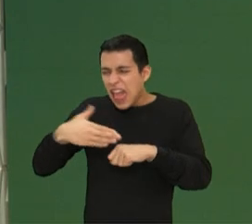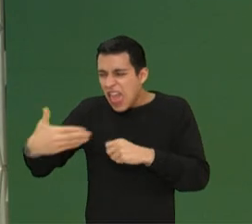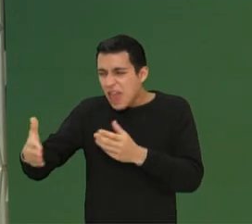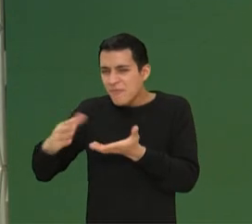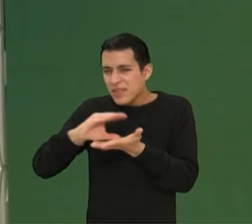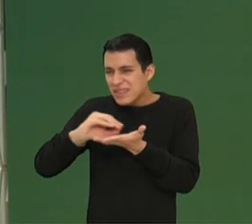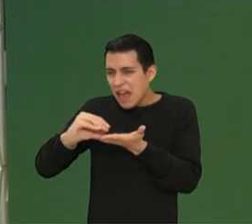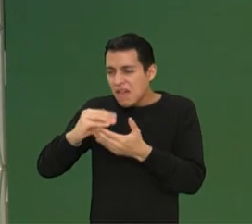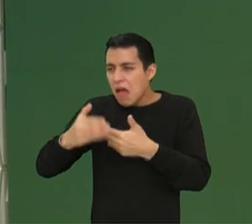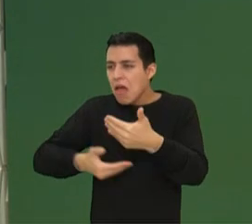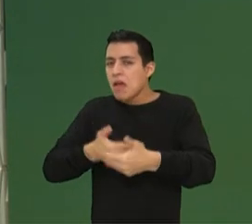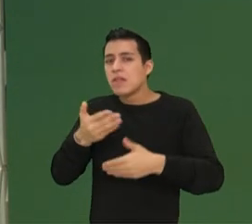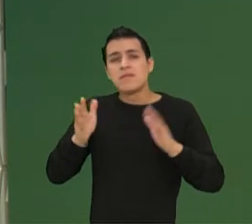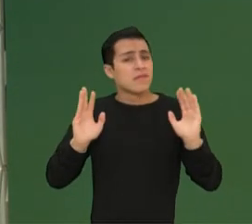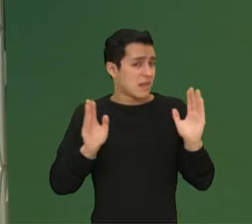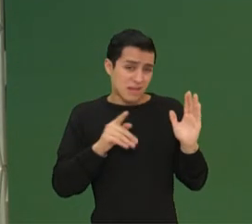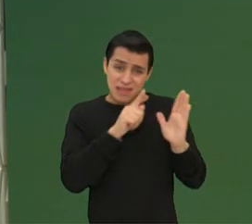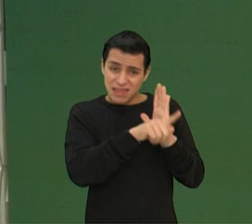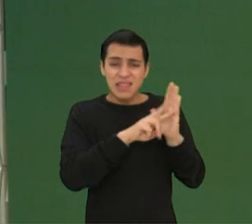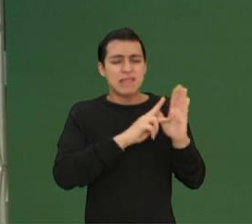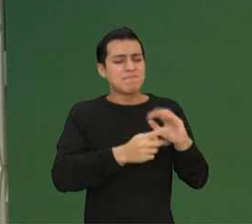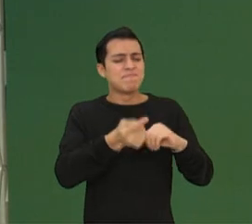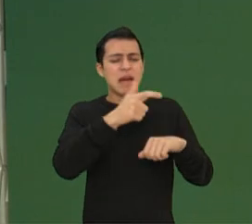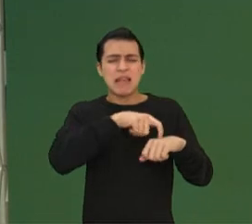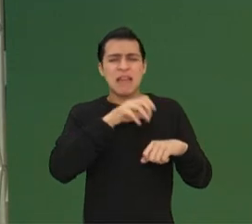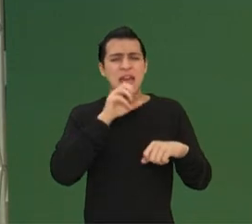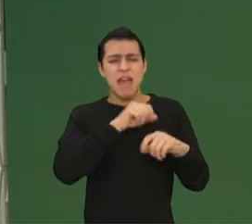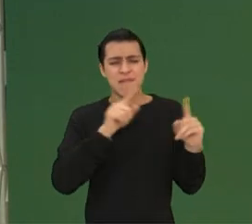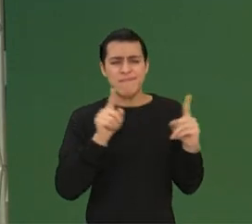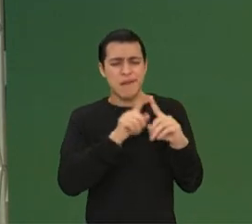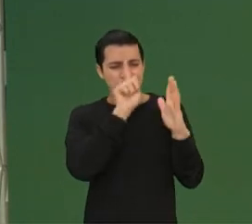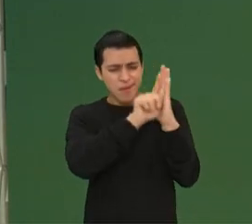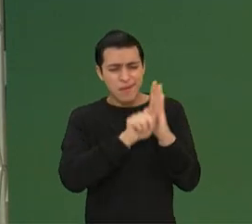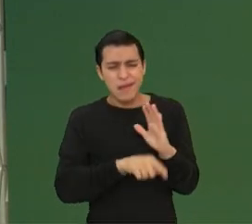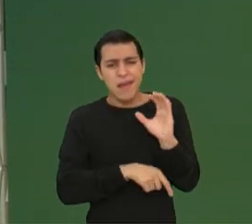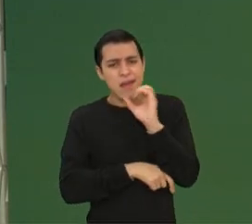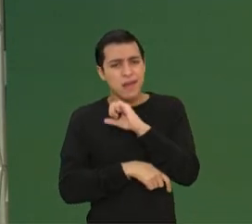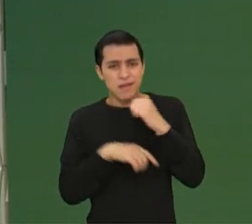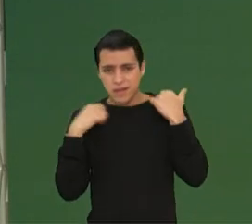uma coleta de dados num curto tempo, um espaço curto, ok?